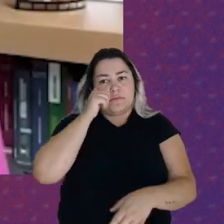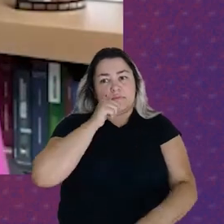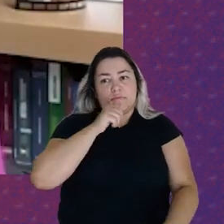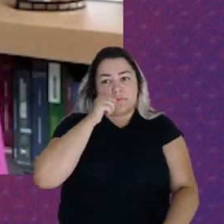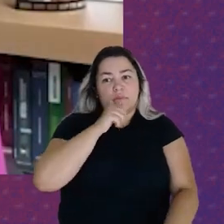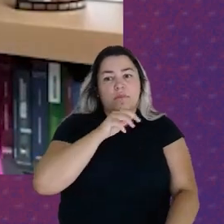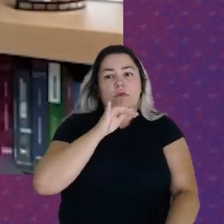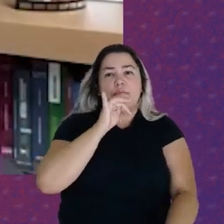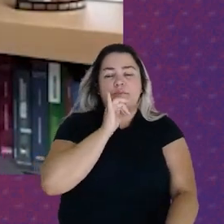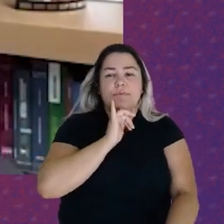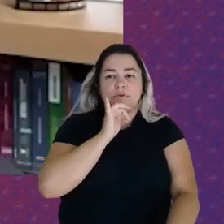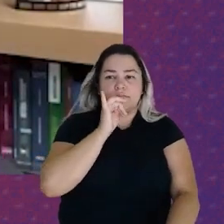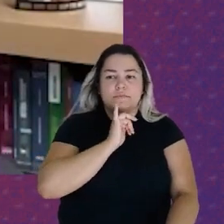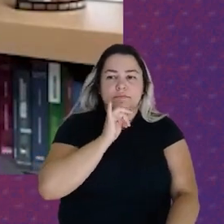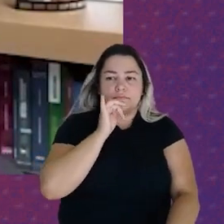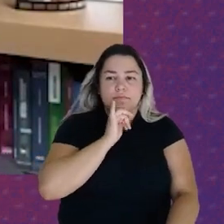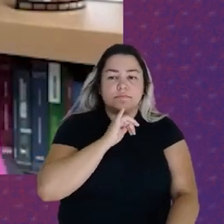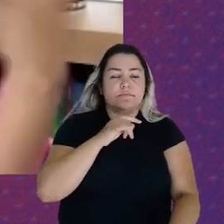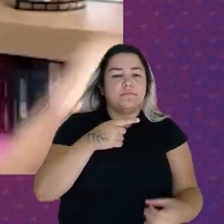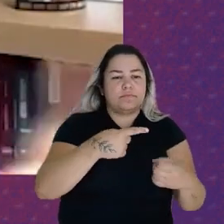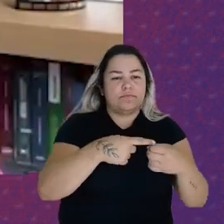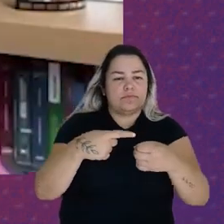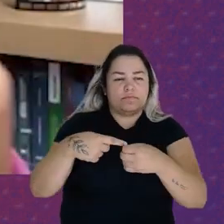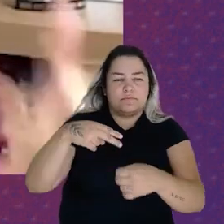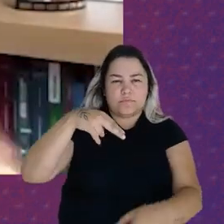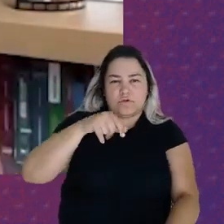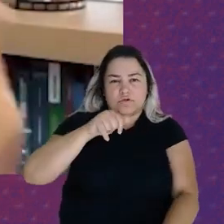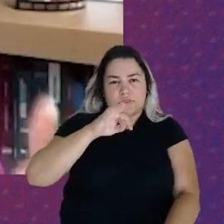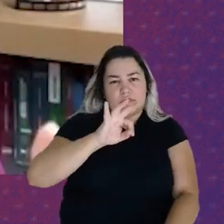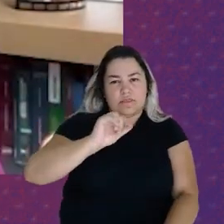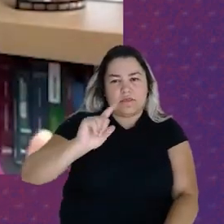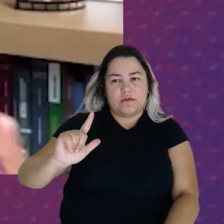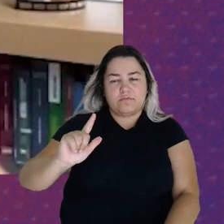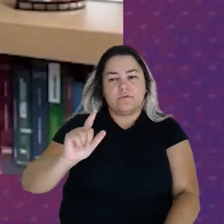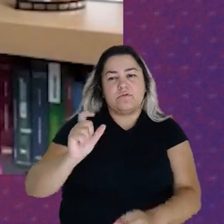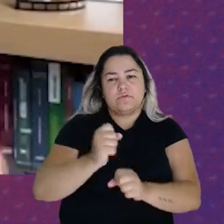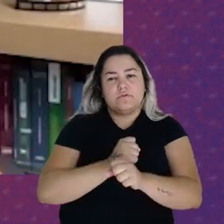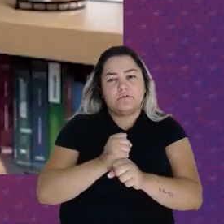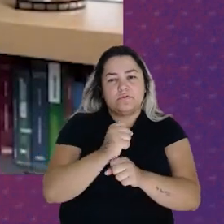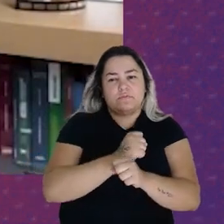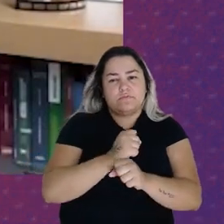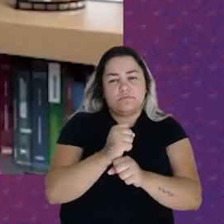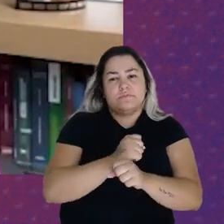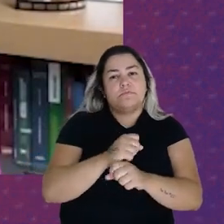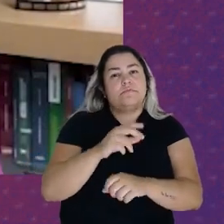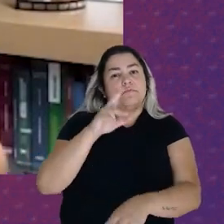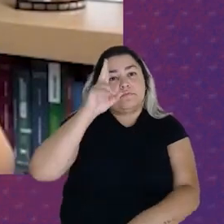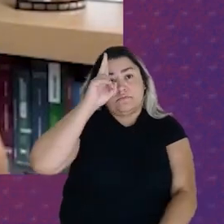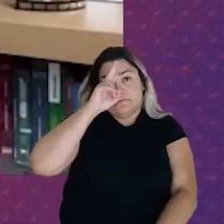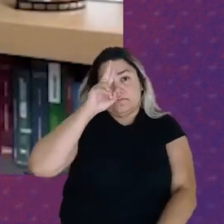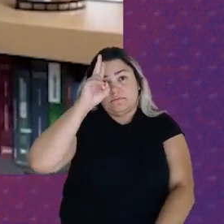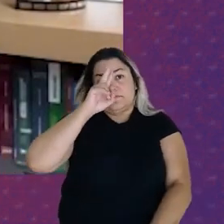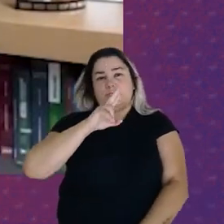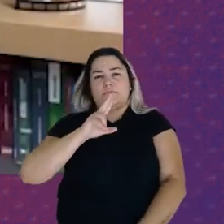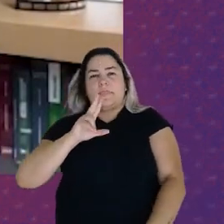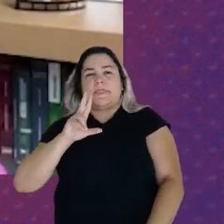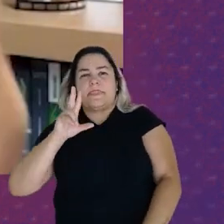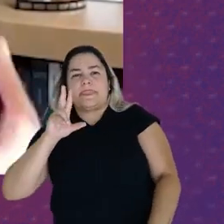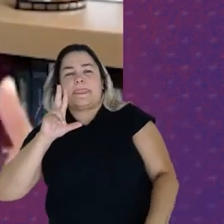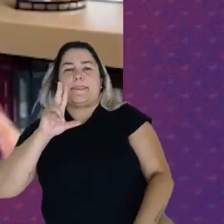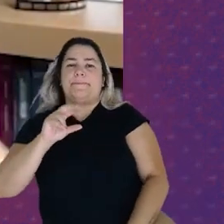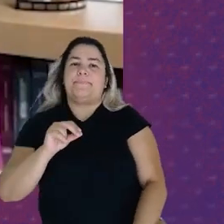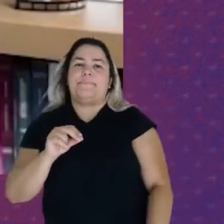exemplo da cidade do Natal. Em todos os anos de história, não é algo